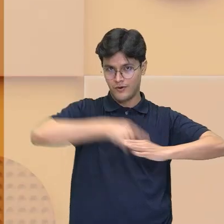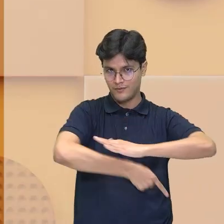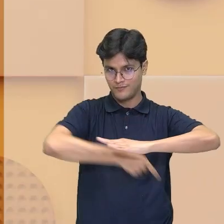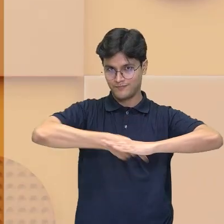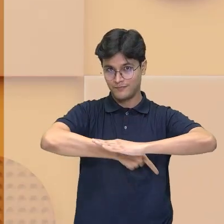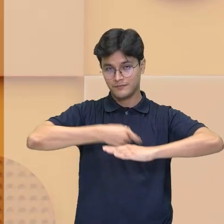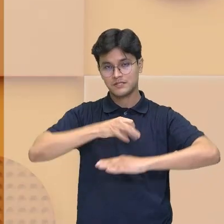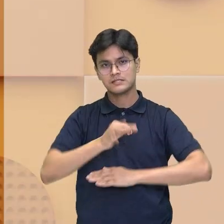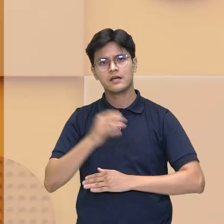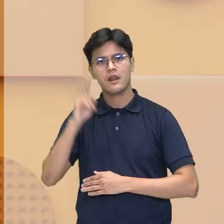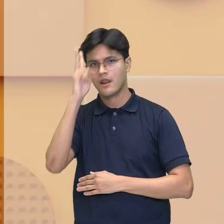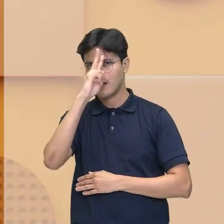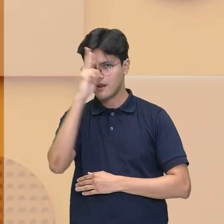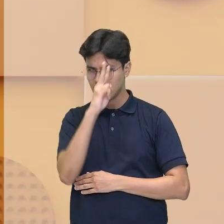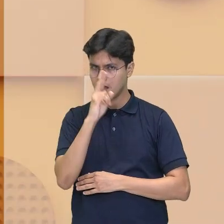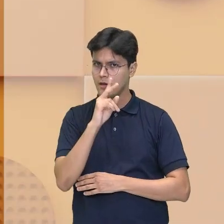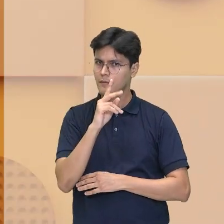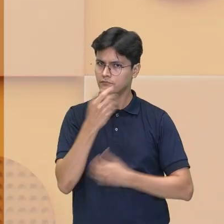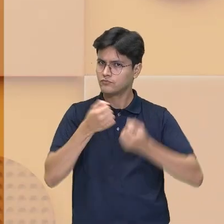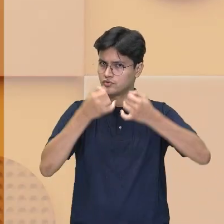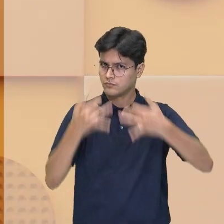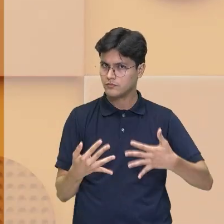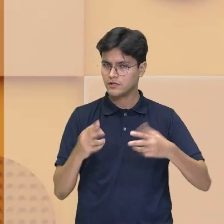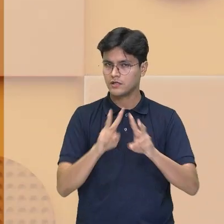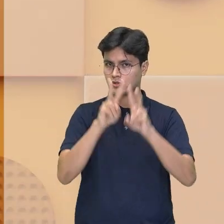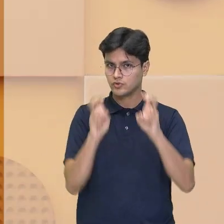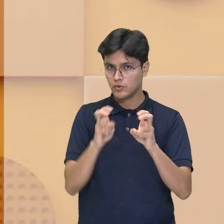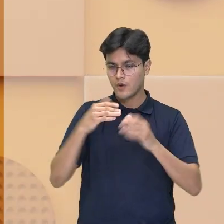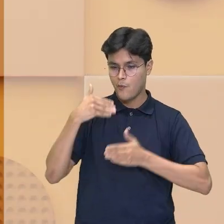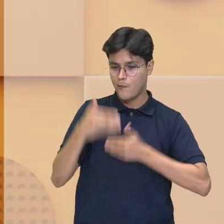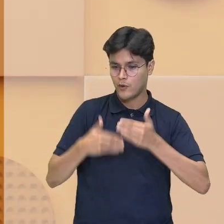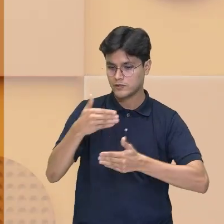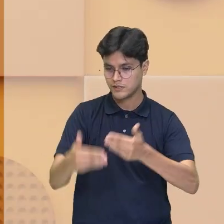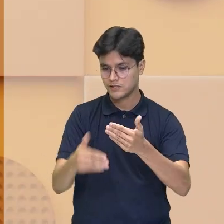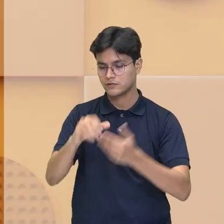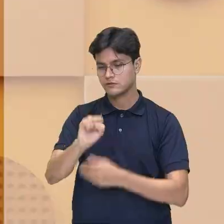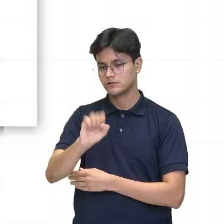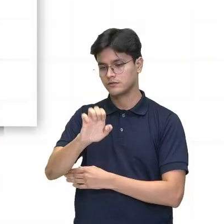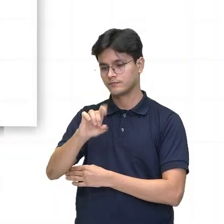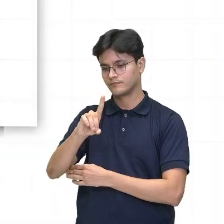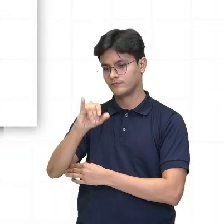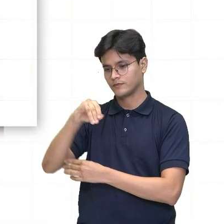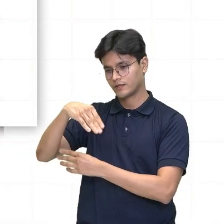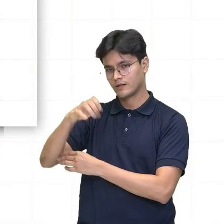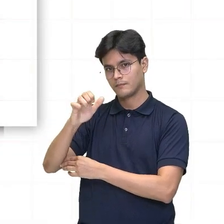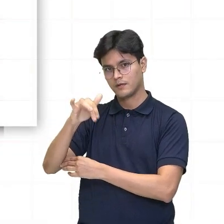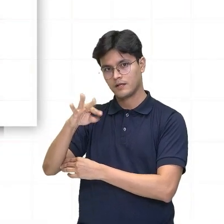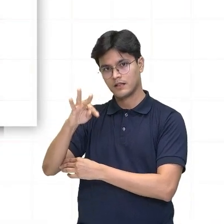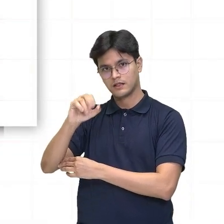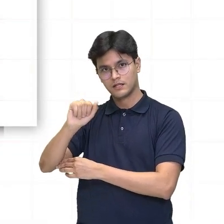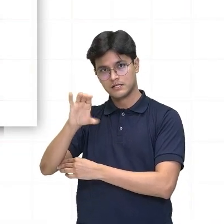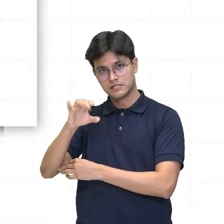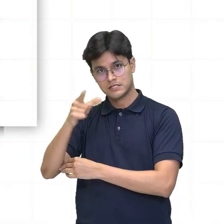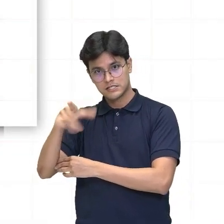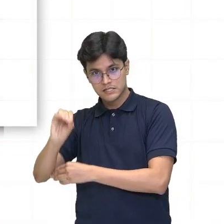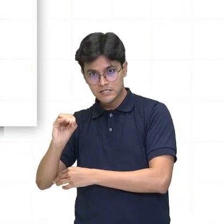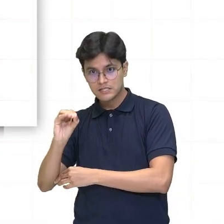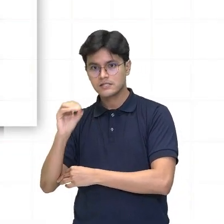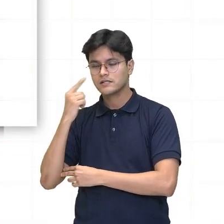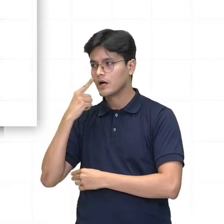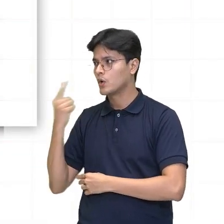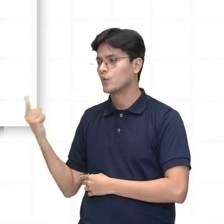de sedimentação? E aí nós vamos observar agora nessa imagem em quais camadas